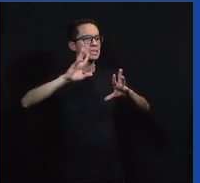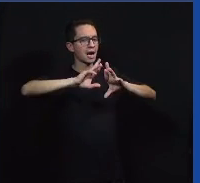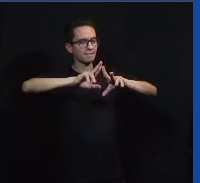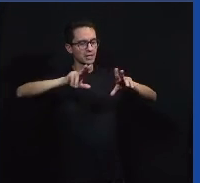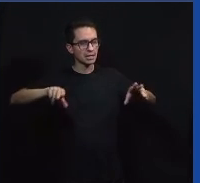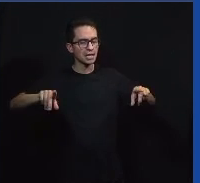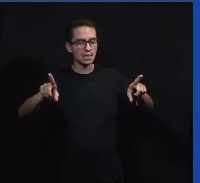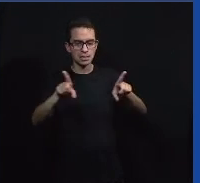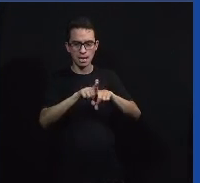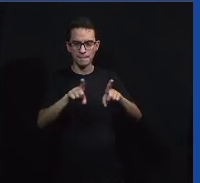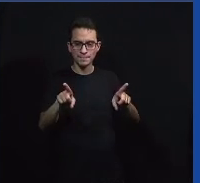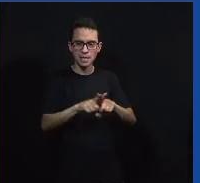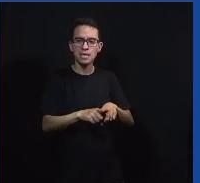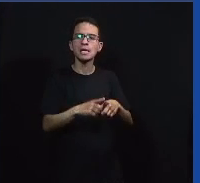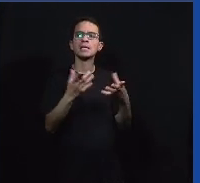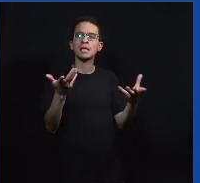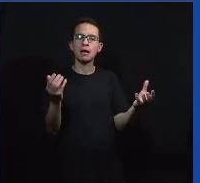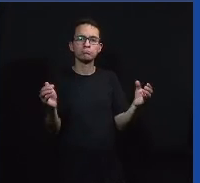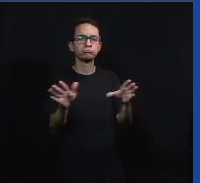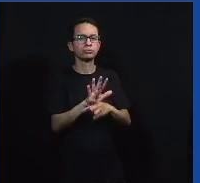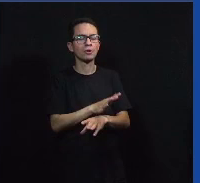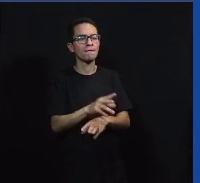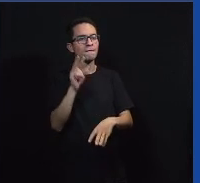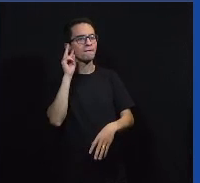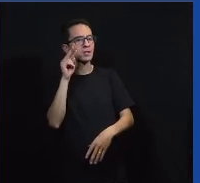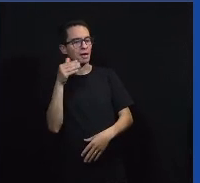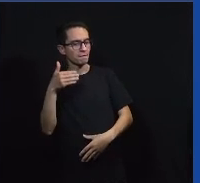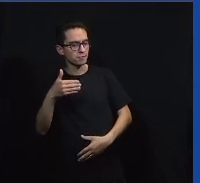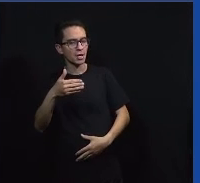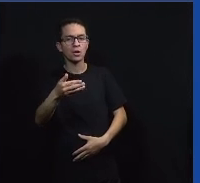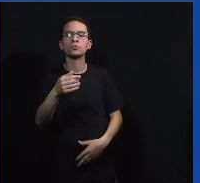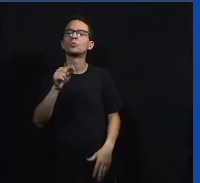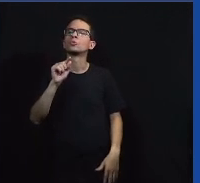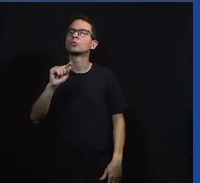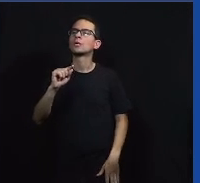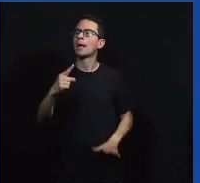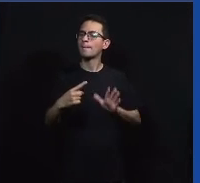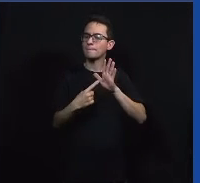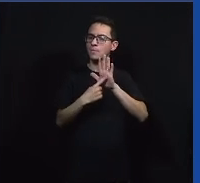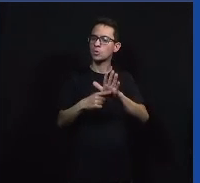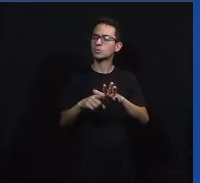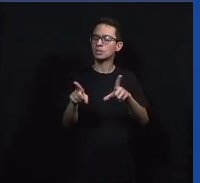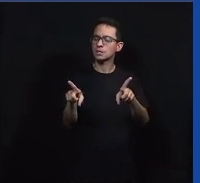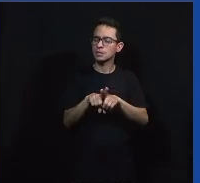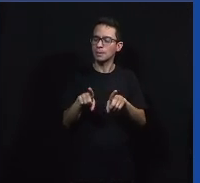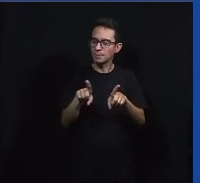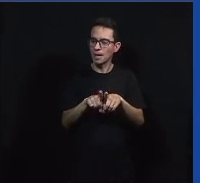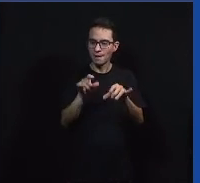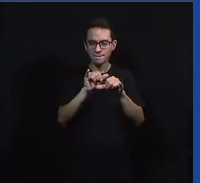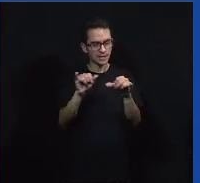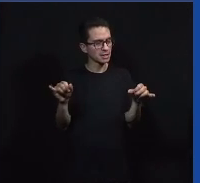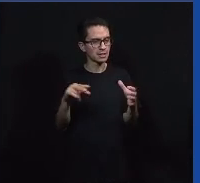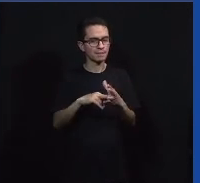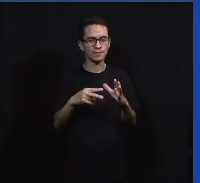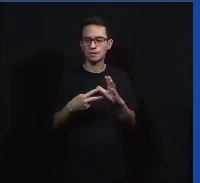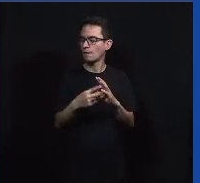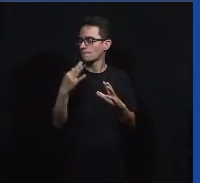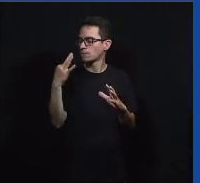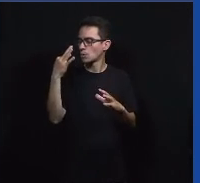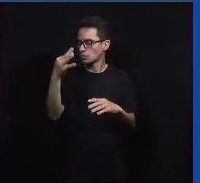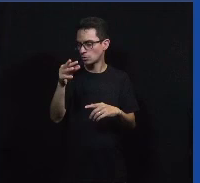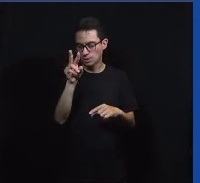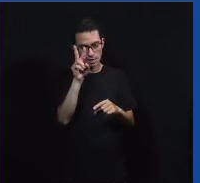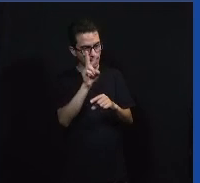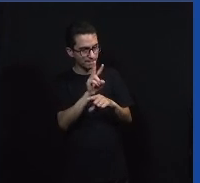práticas, e a gente quer terminar com chave de ouro, olhando para frente e trazendo uma mensagem do que a gente pode esperar